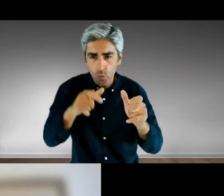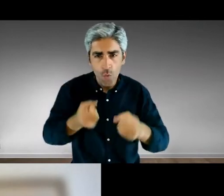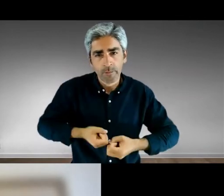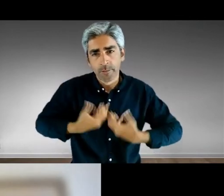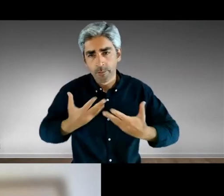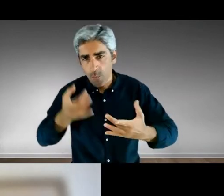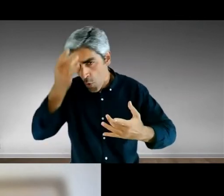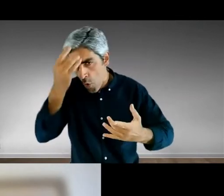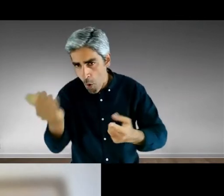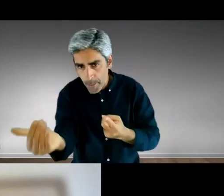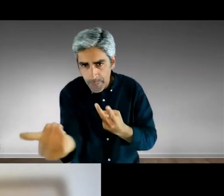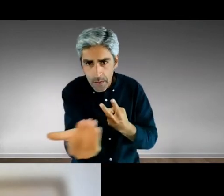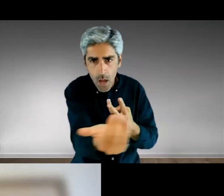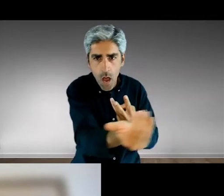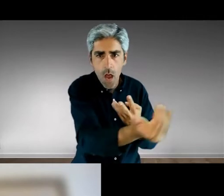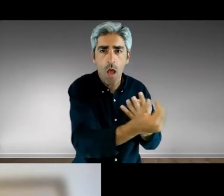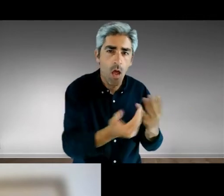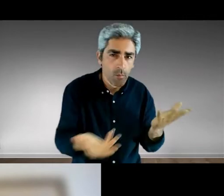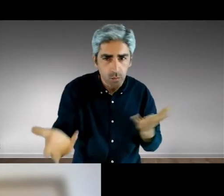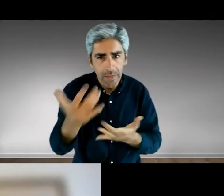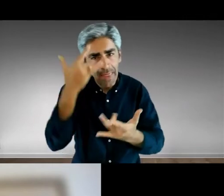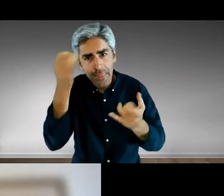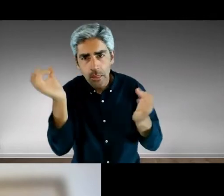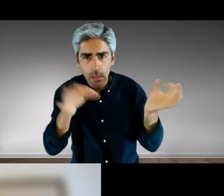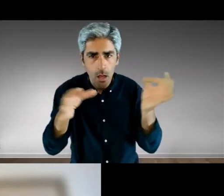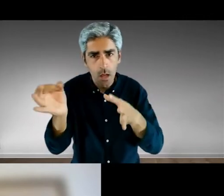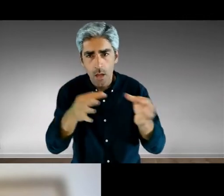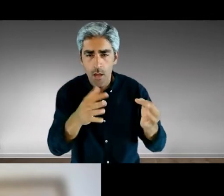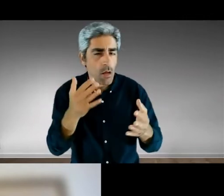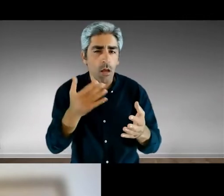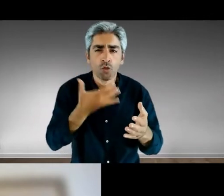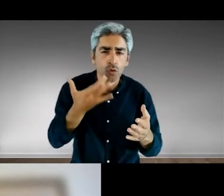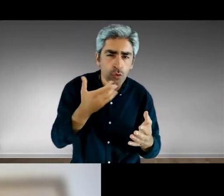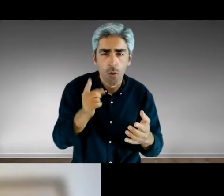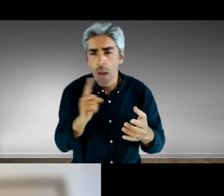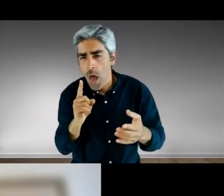suas opiniões e a darem as suas ideias, por mais estúpidas até que nos